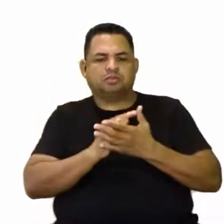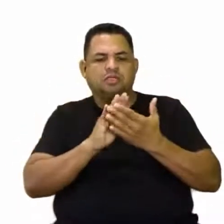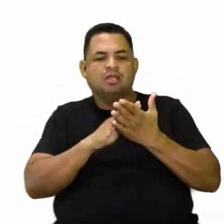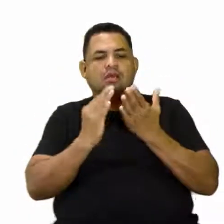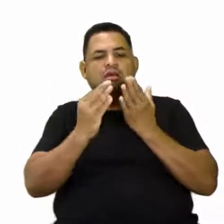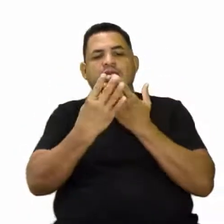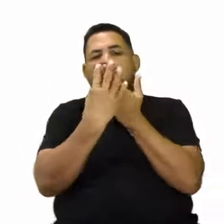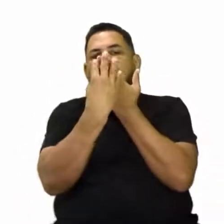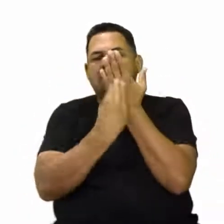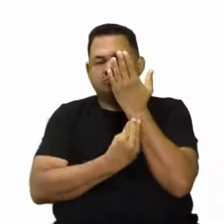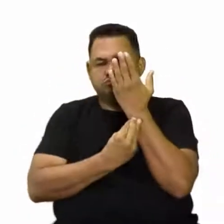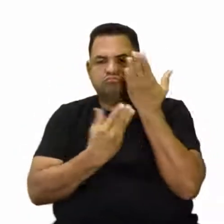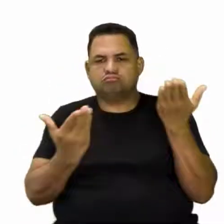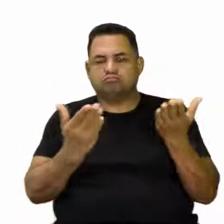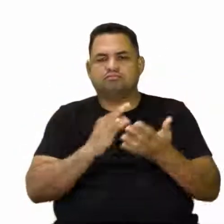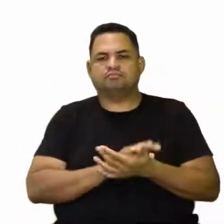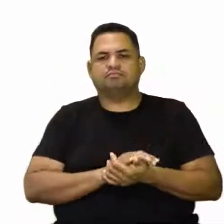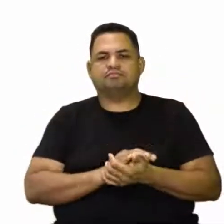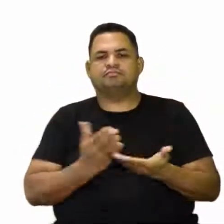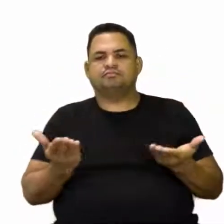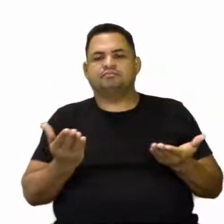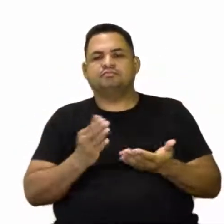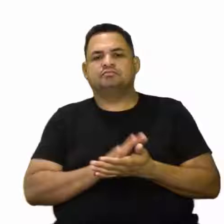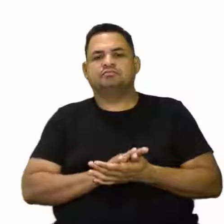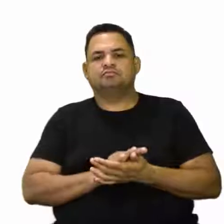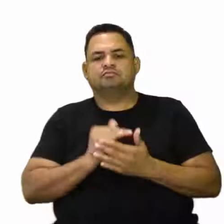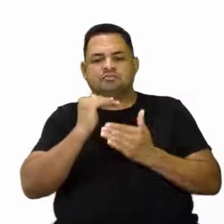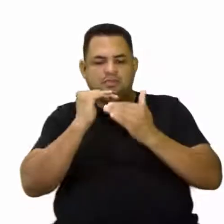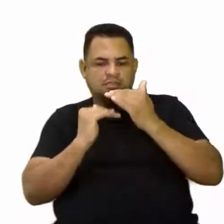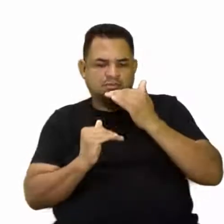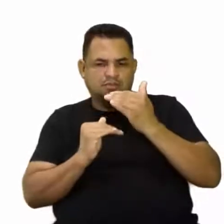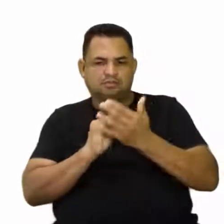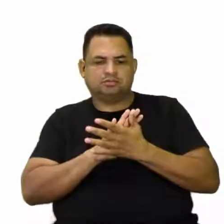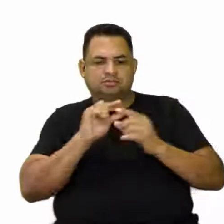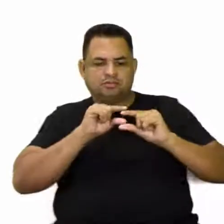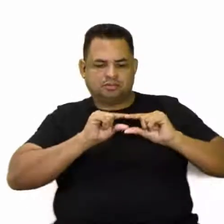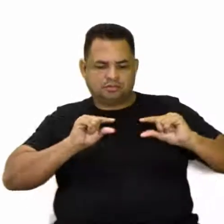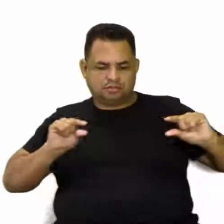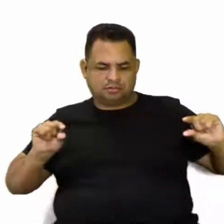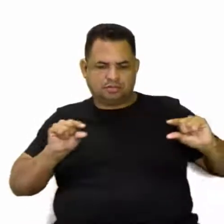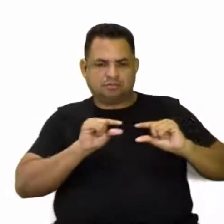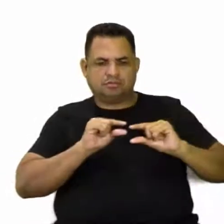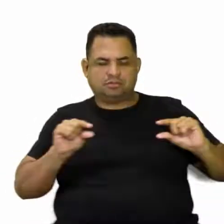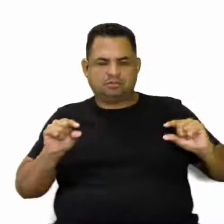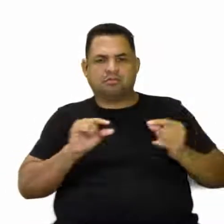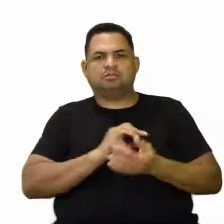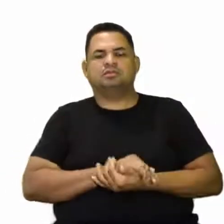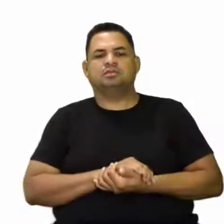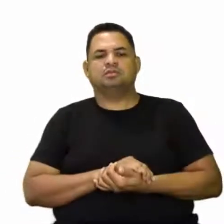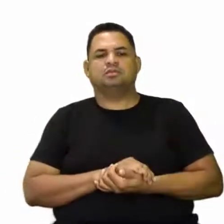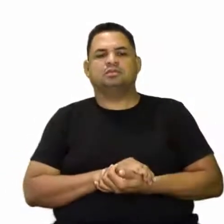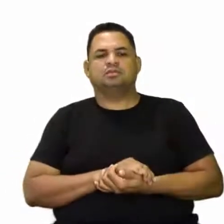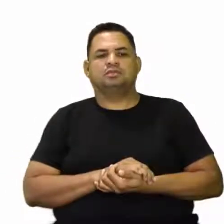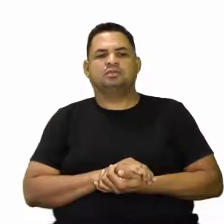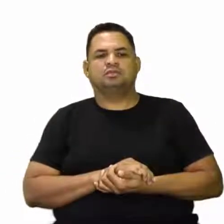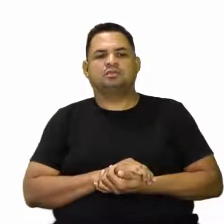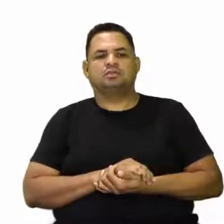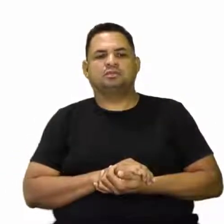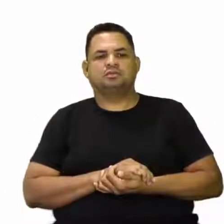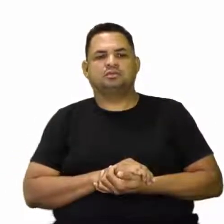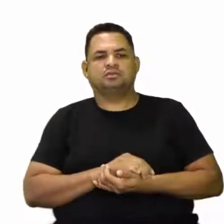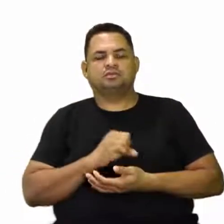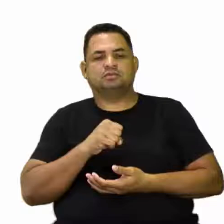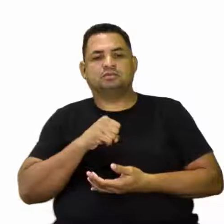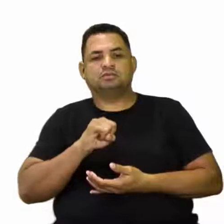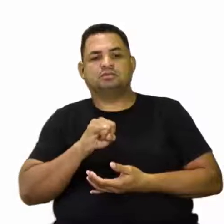bibliografia. Ou lá naquela referência lá embaixo. Sim, na notinha de rodapé, na bibliografia. Se um texto ele não